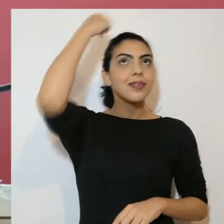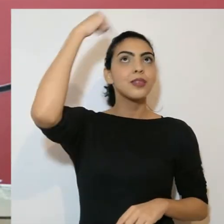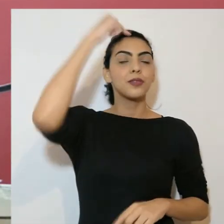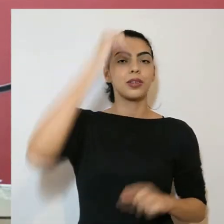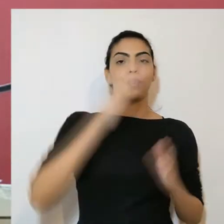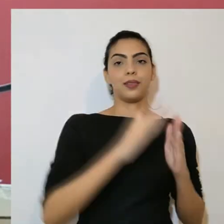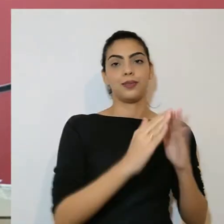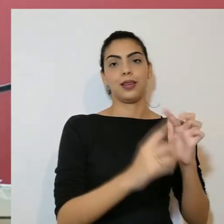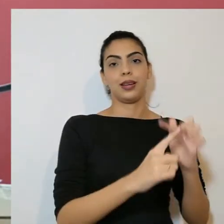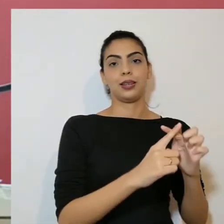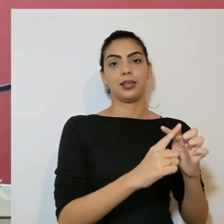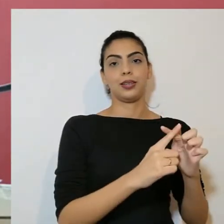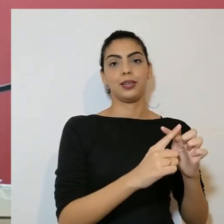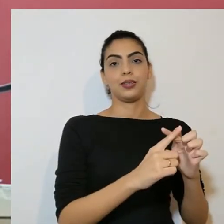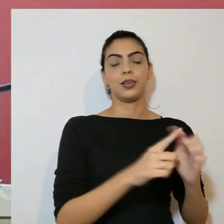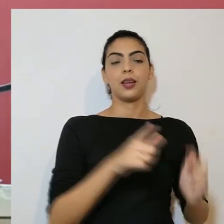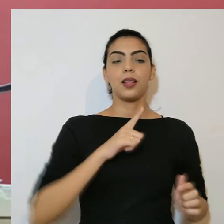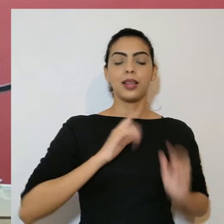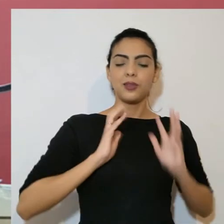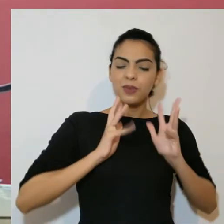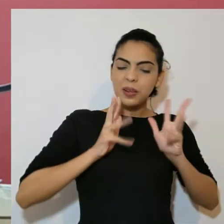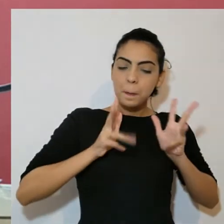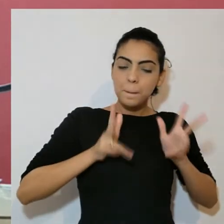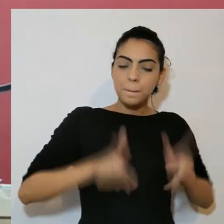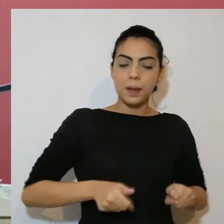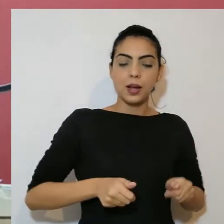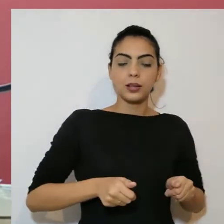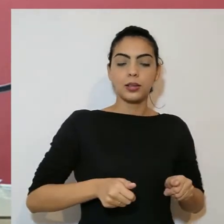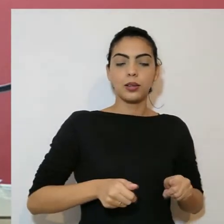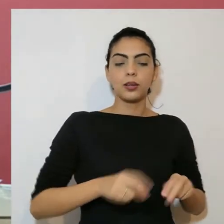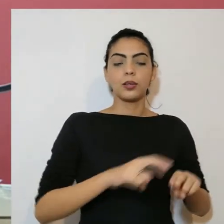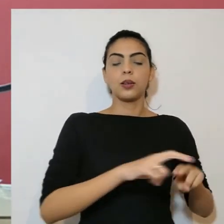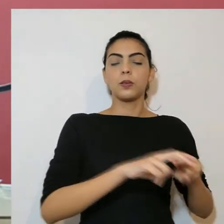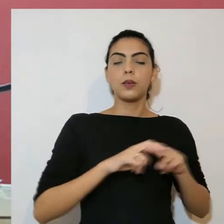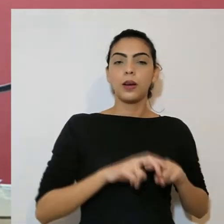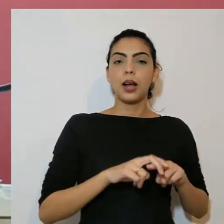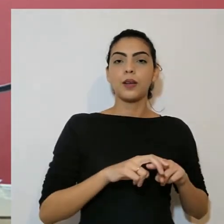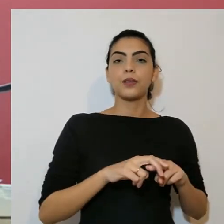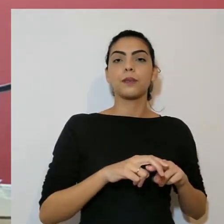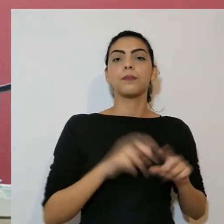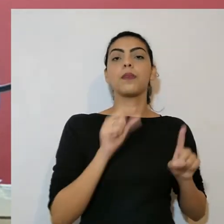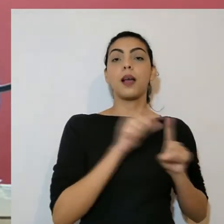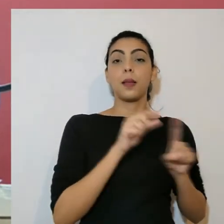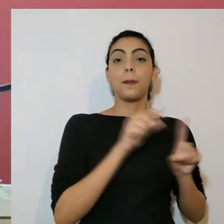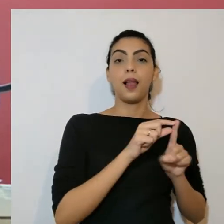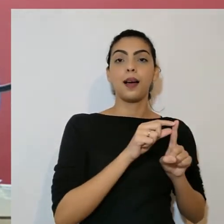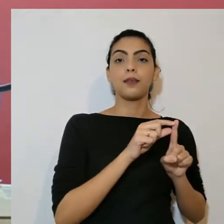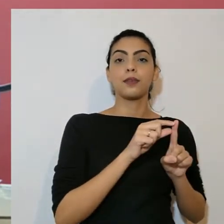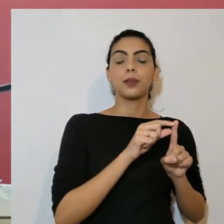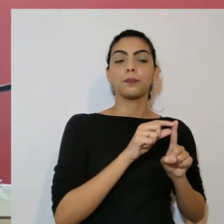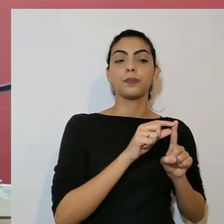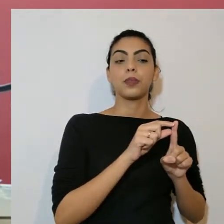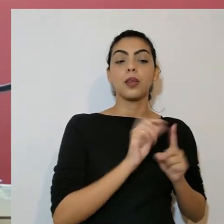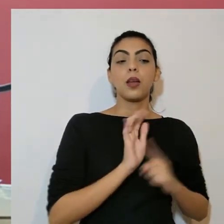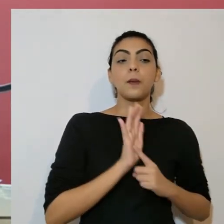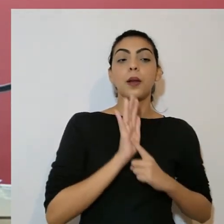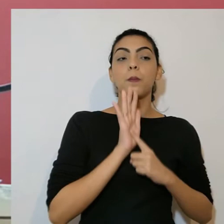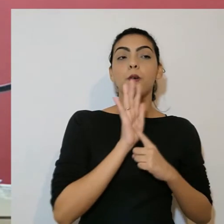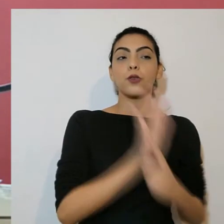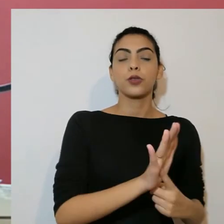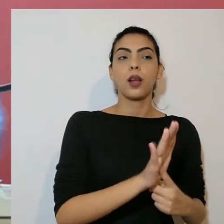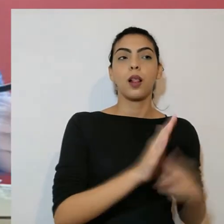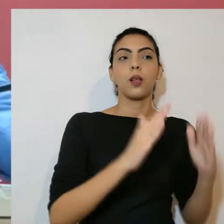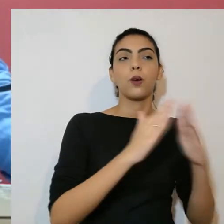tendo-a purificada pelo lavar da água, mediante a palavra, e apresentá-la a si